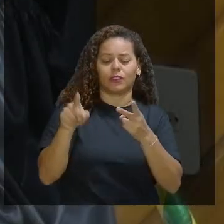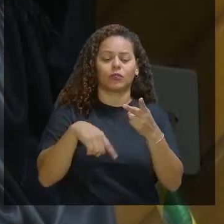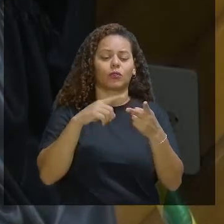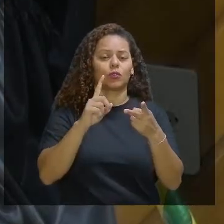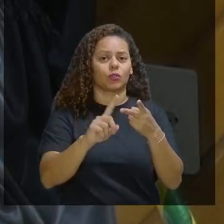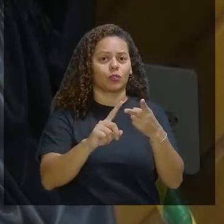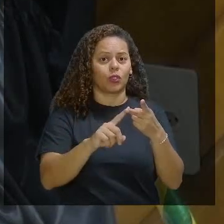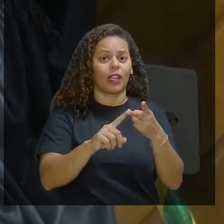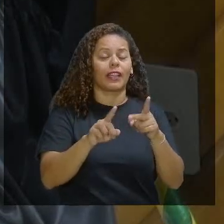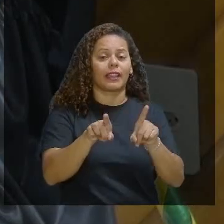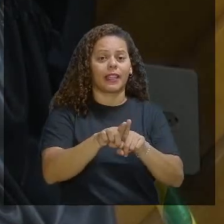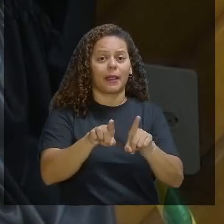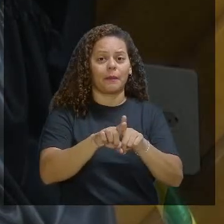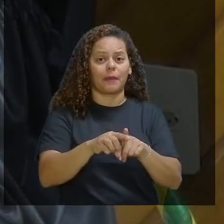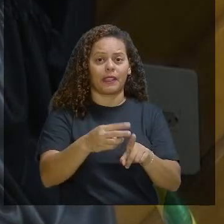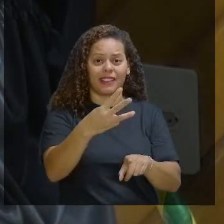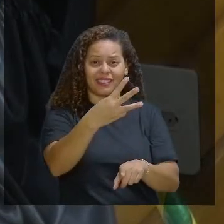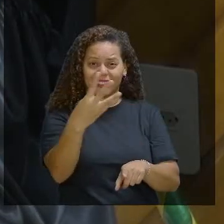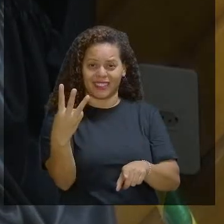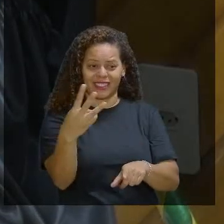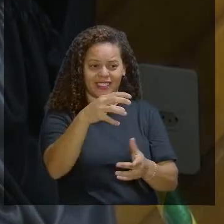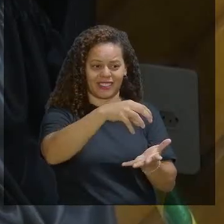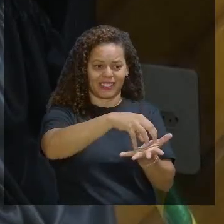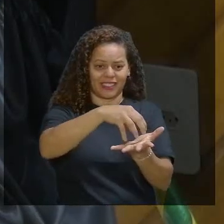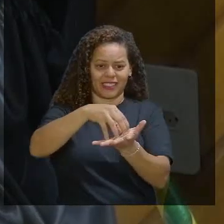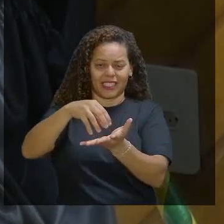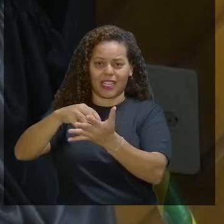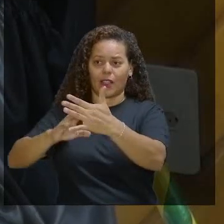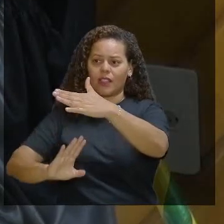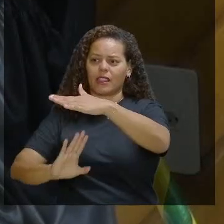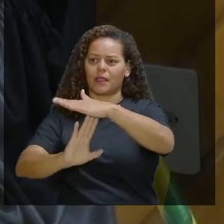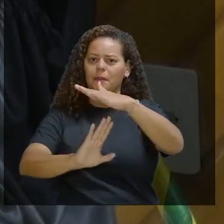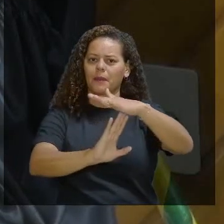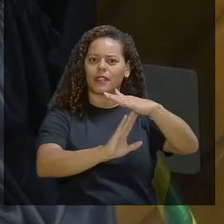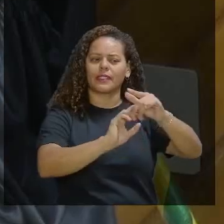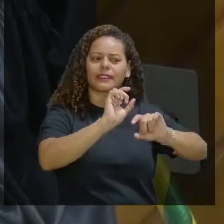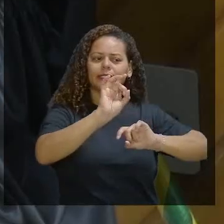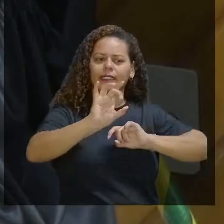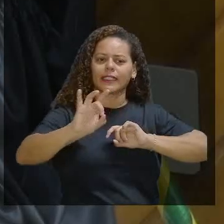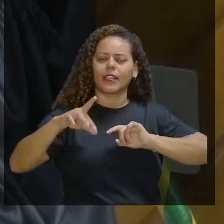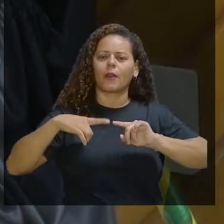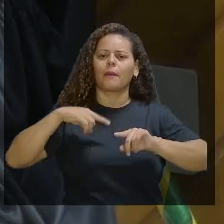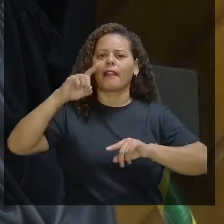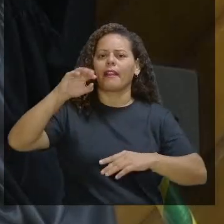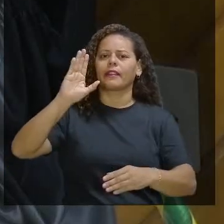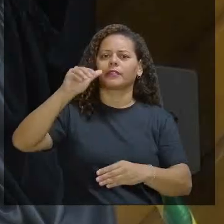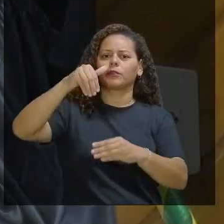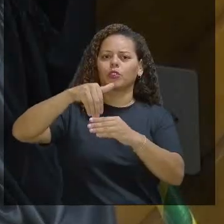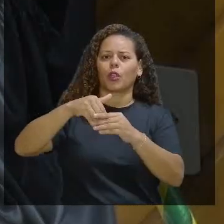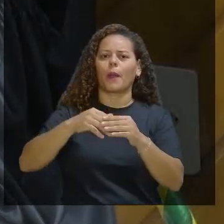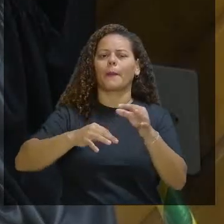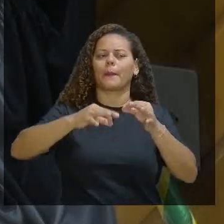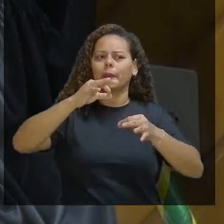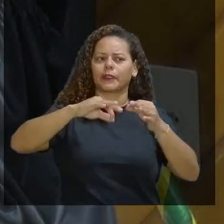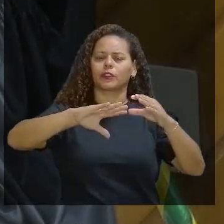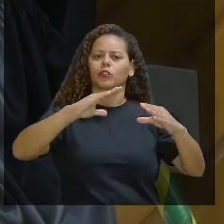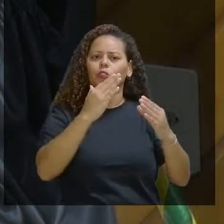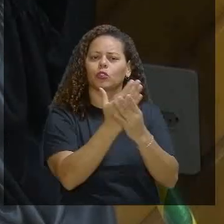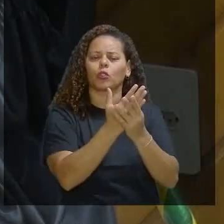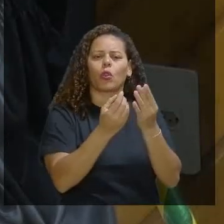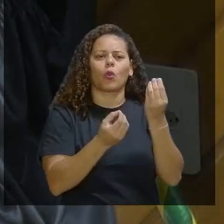2. Competirá às 3 zonas eleitorais, no limite de suas respectivas jurisdições, processamento e julgamento dos feitos de